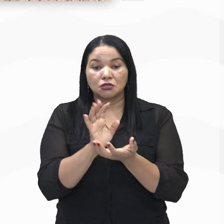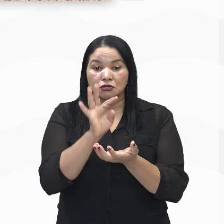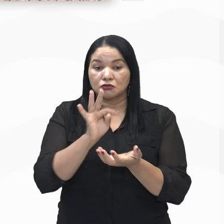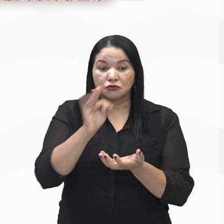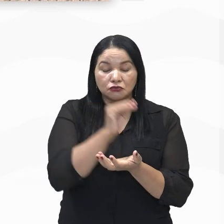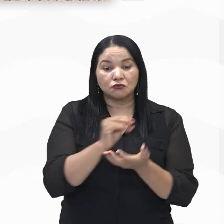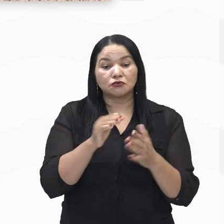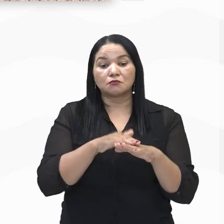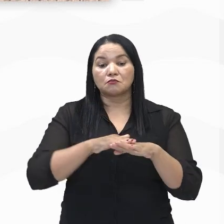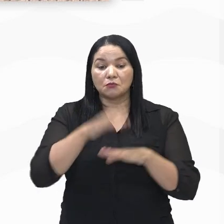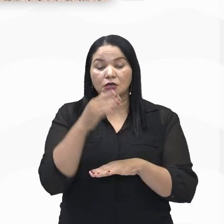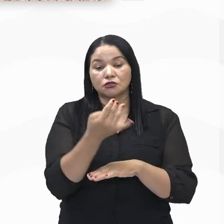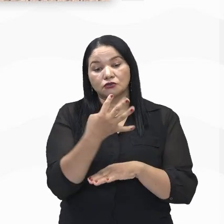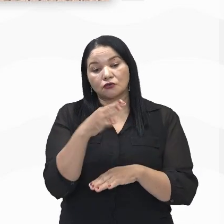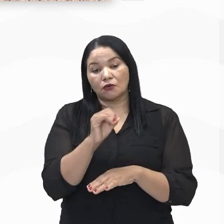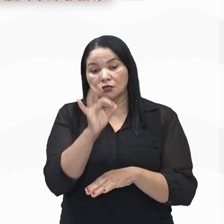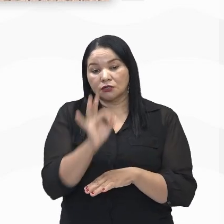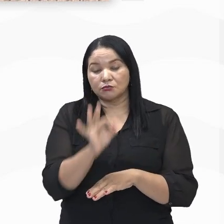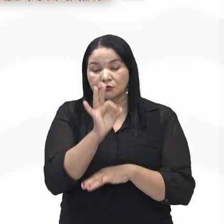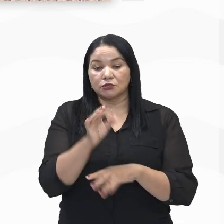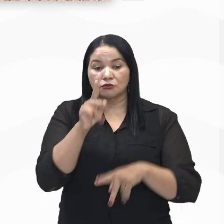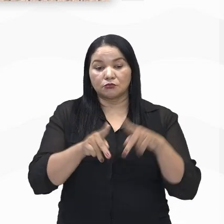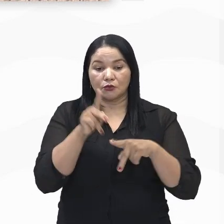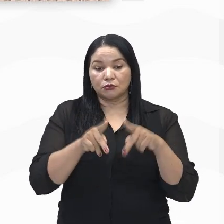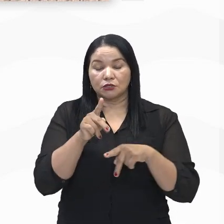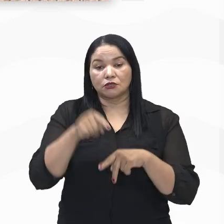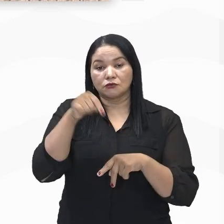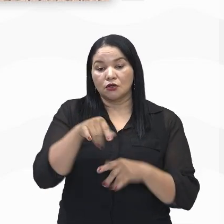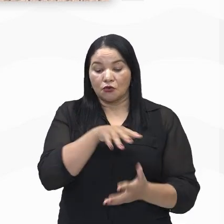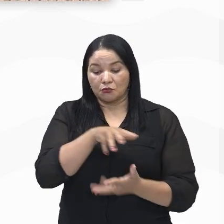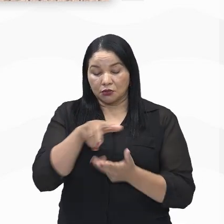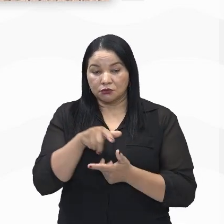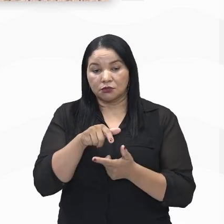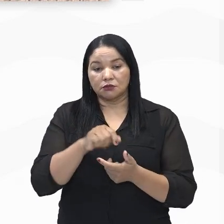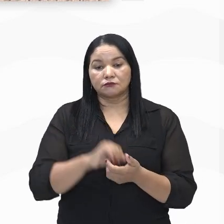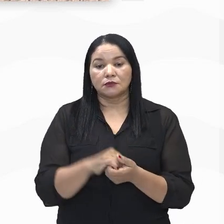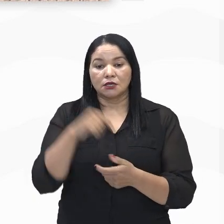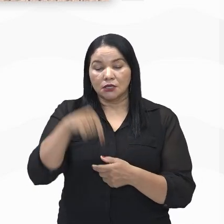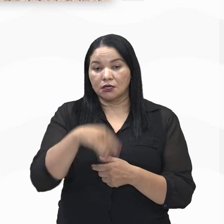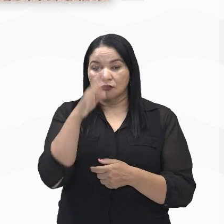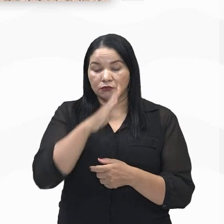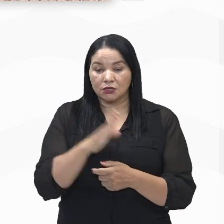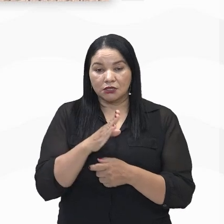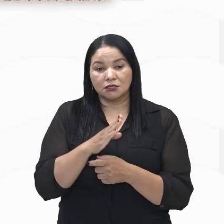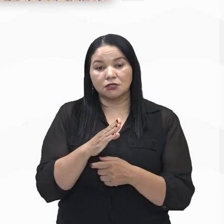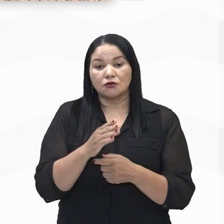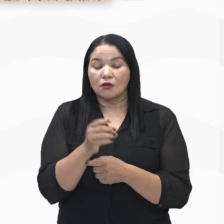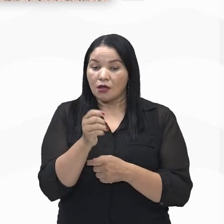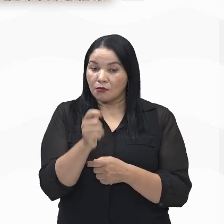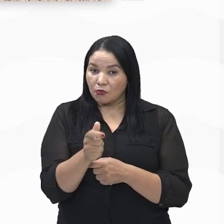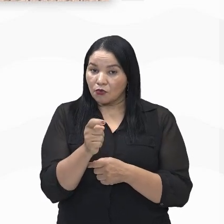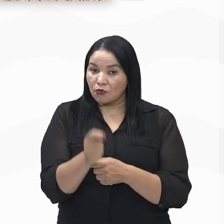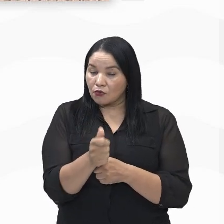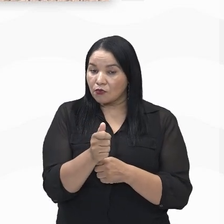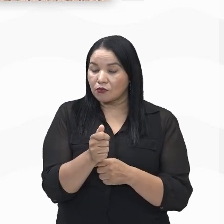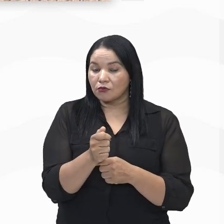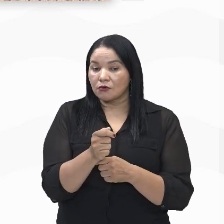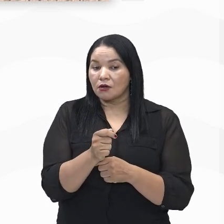de 40% da população no nosso planeta. Aqui no Brasil, a gente não enfrenta essa realidade por